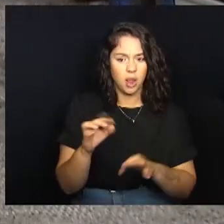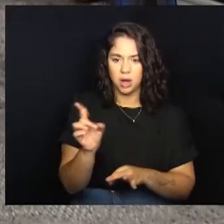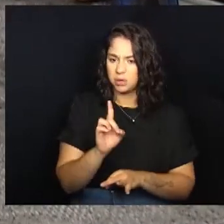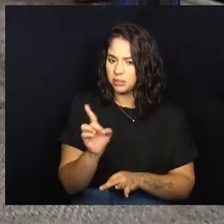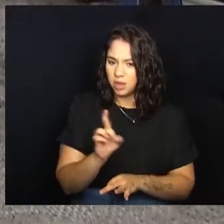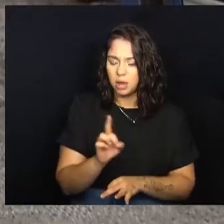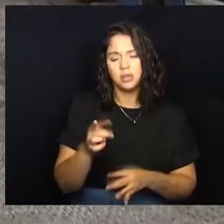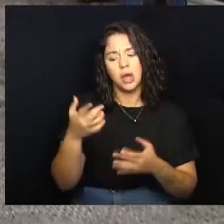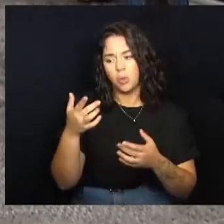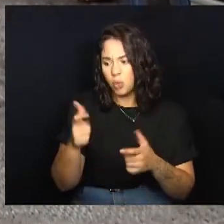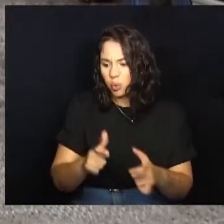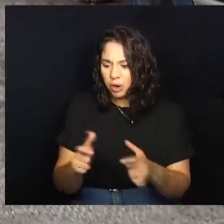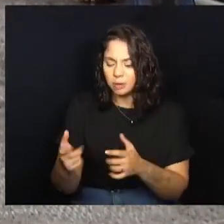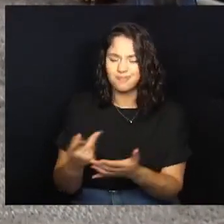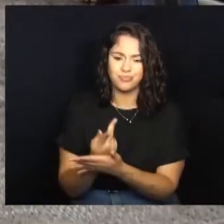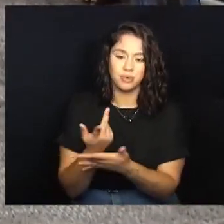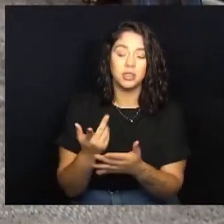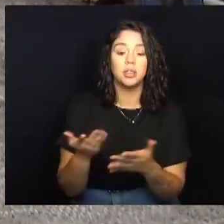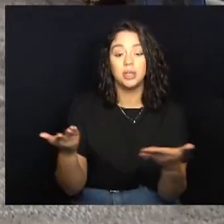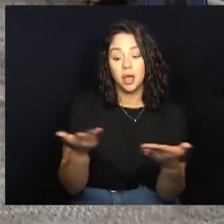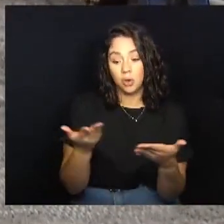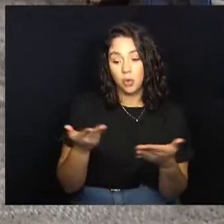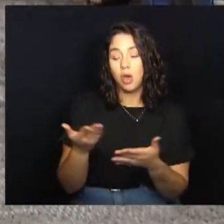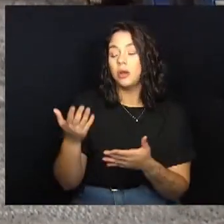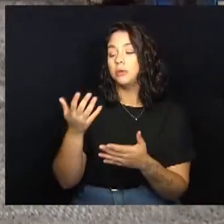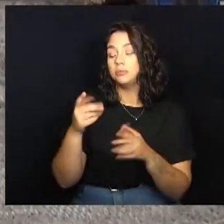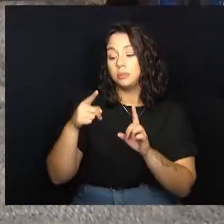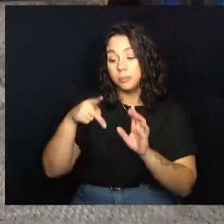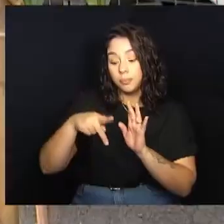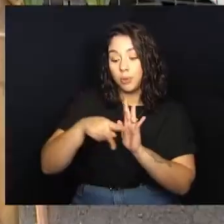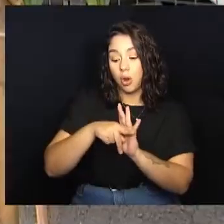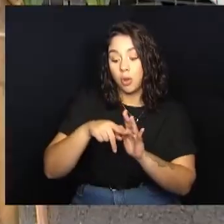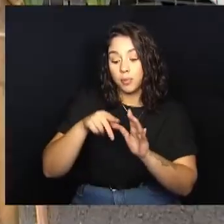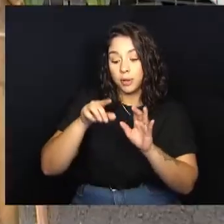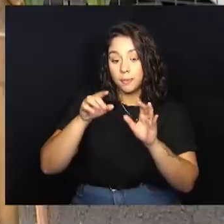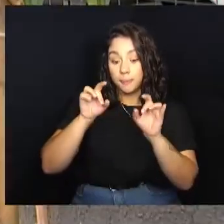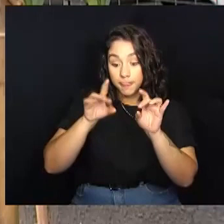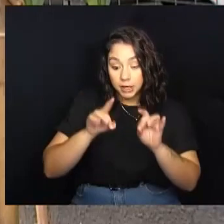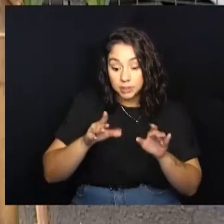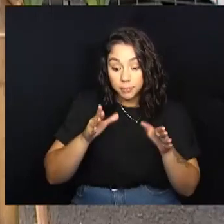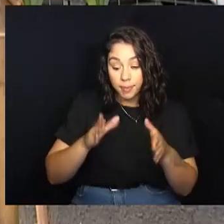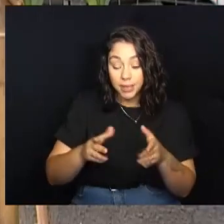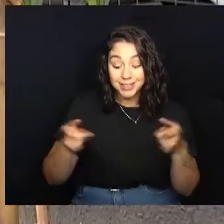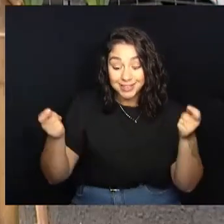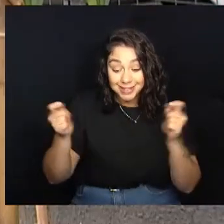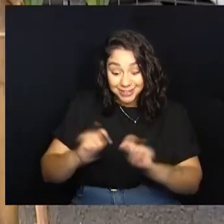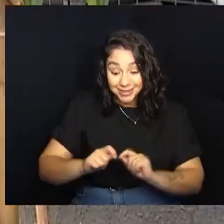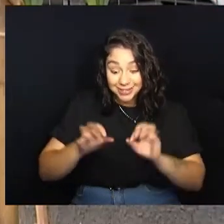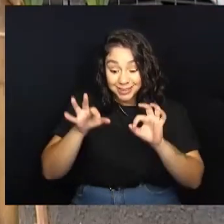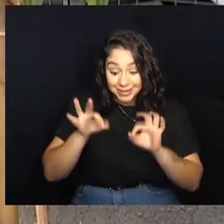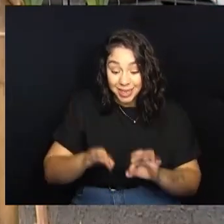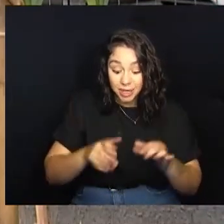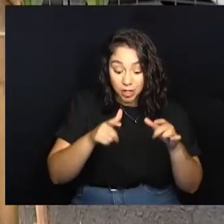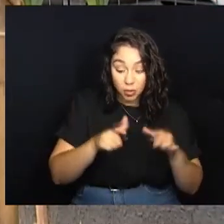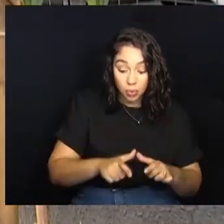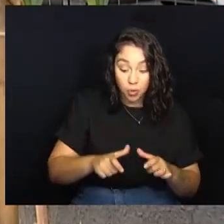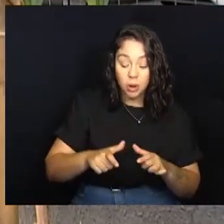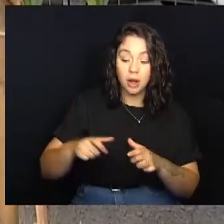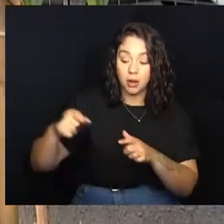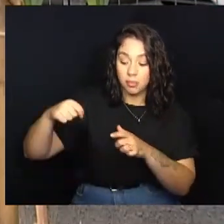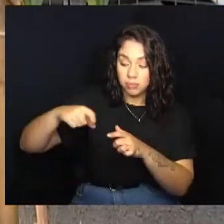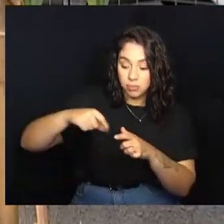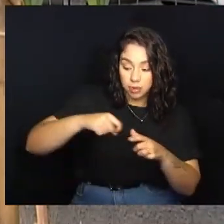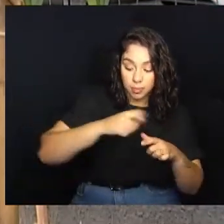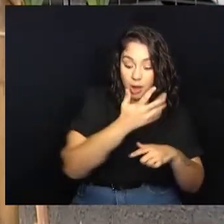para o local e hoje estão sendo colhidas espécies adequadas para o local, árvores que vão dar uma